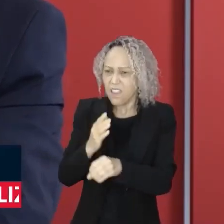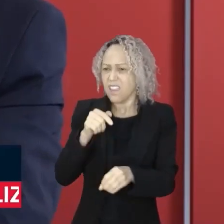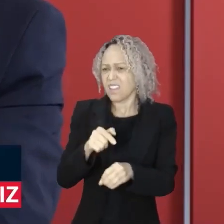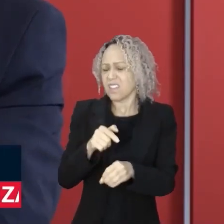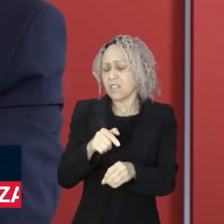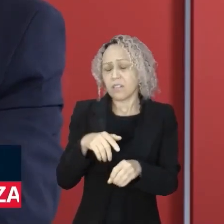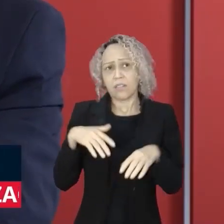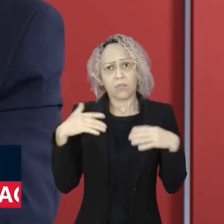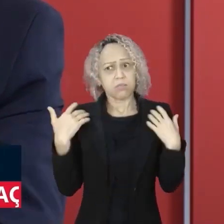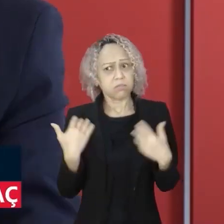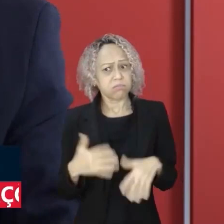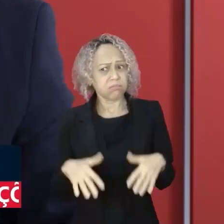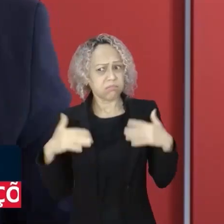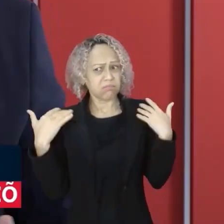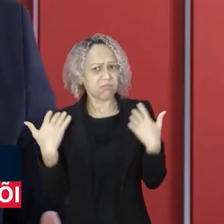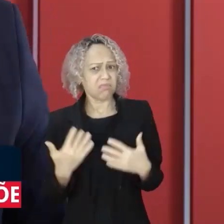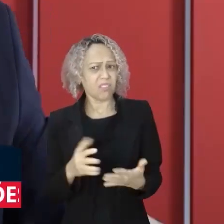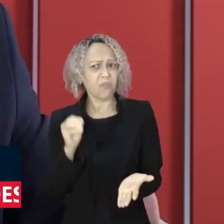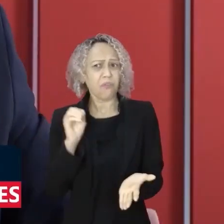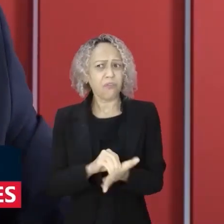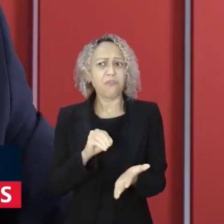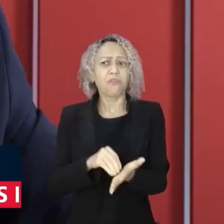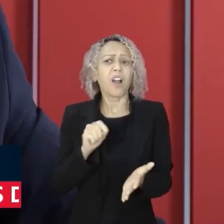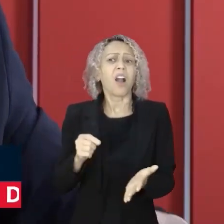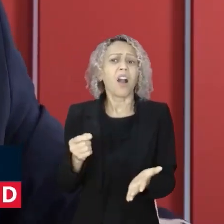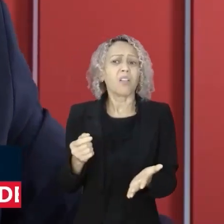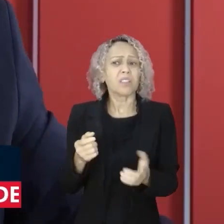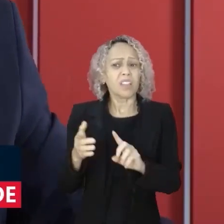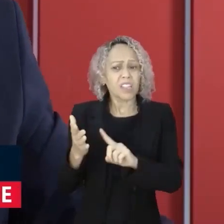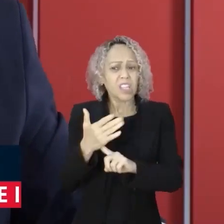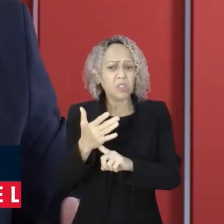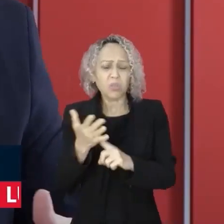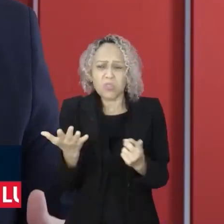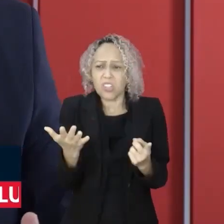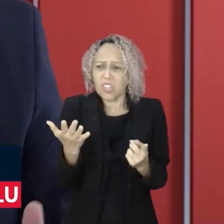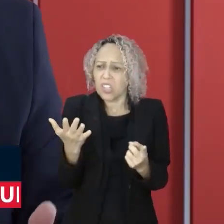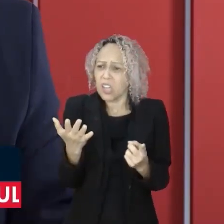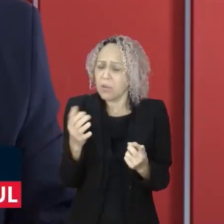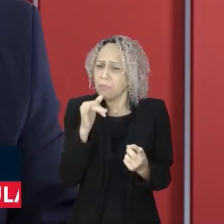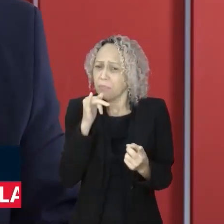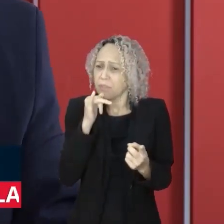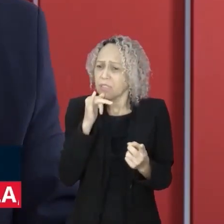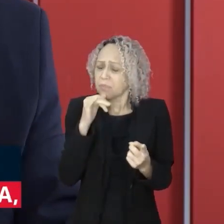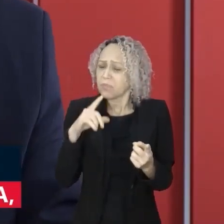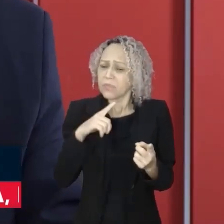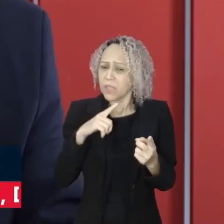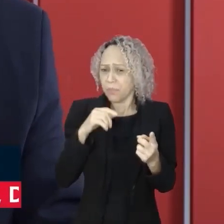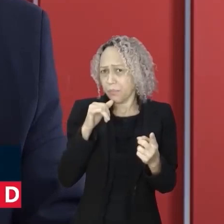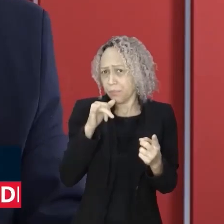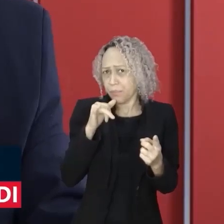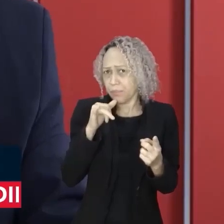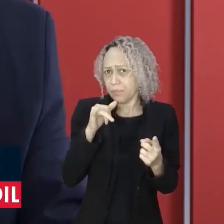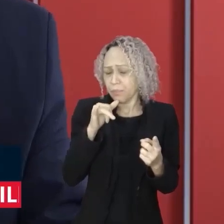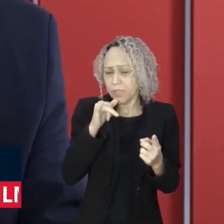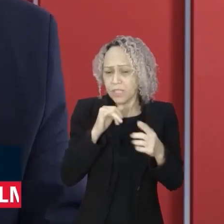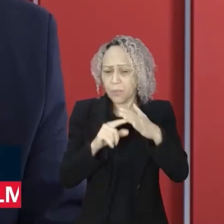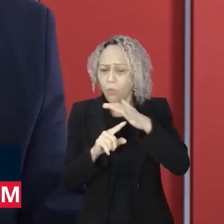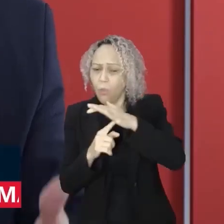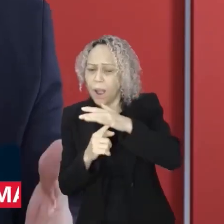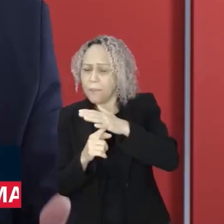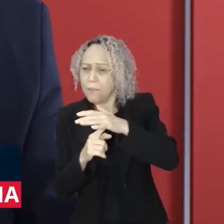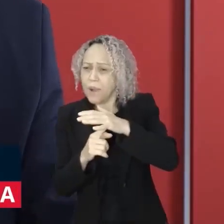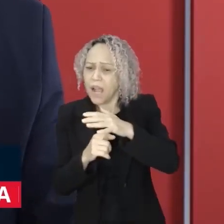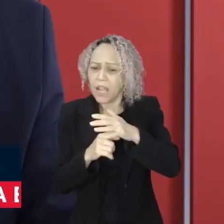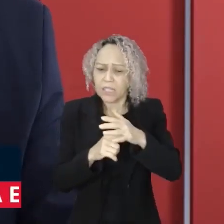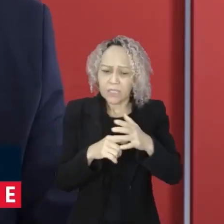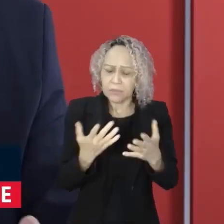lá para eles? Ou uma outra situação do cara do amendoim, por exemplo. O cara que tem amendoim tem uma máquina que pode colher o amendoim, que já existe, né, para